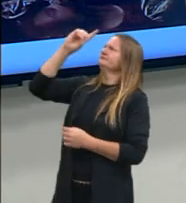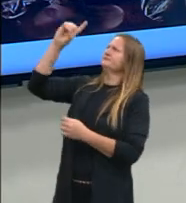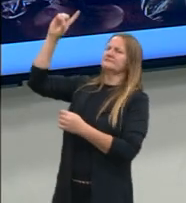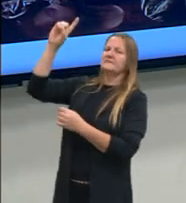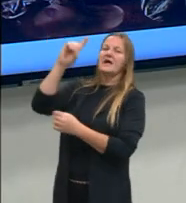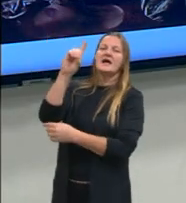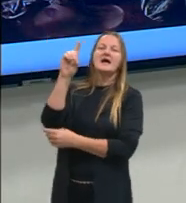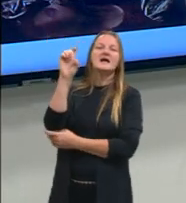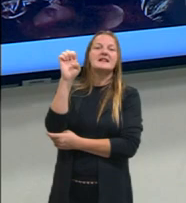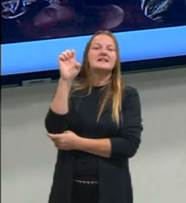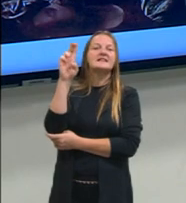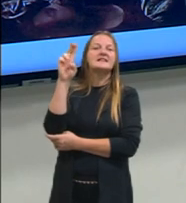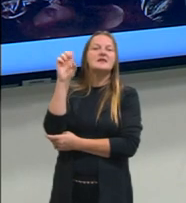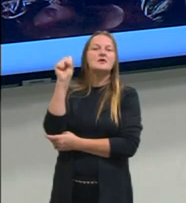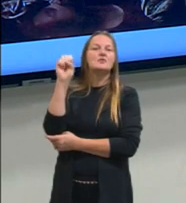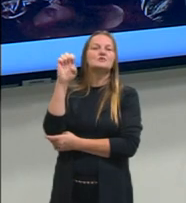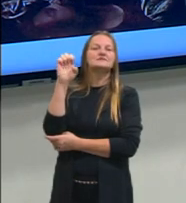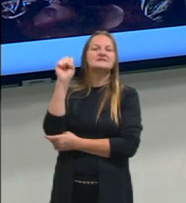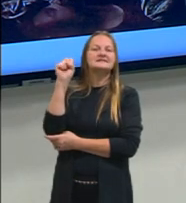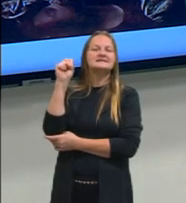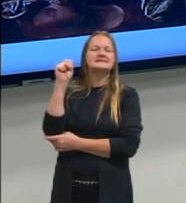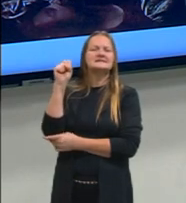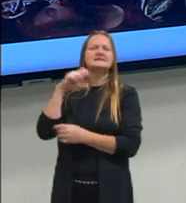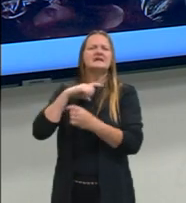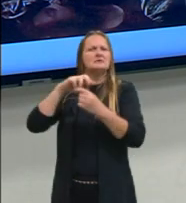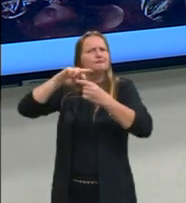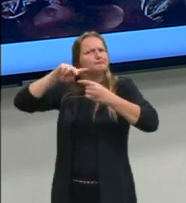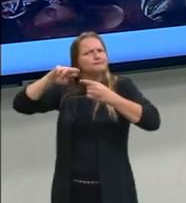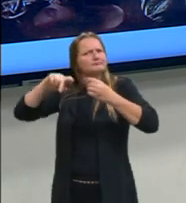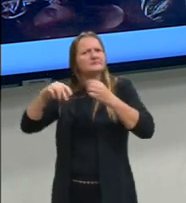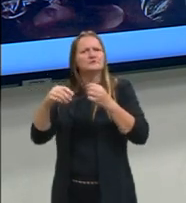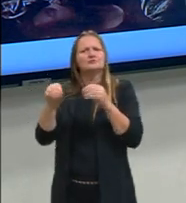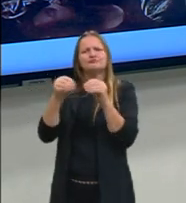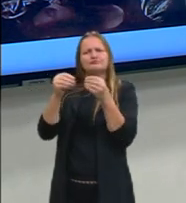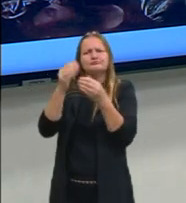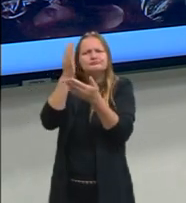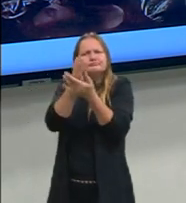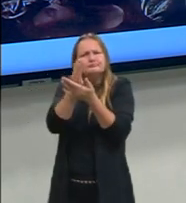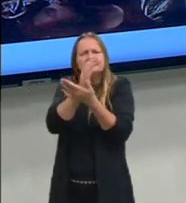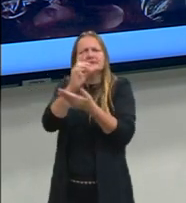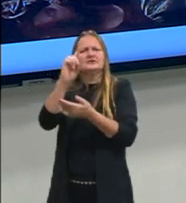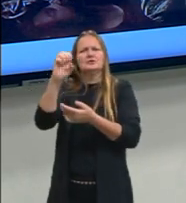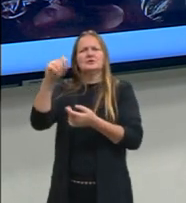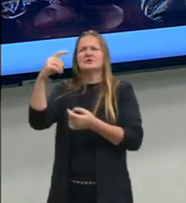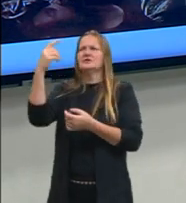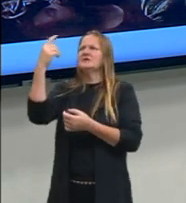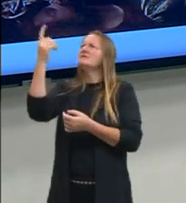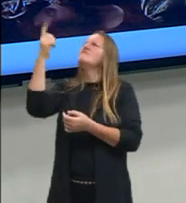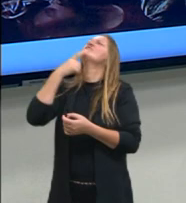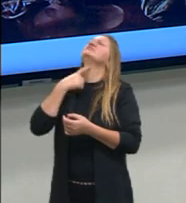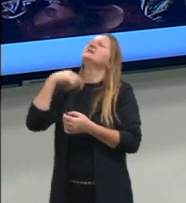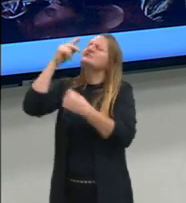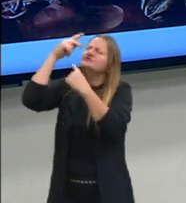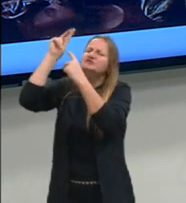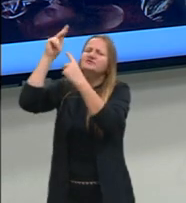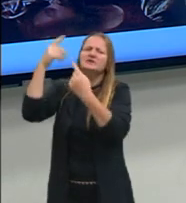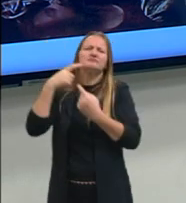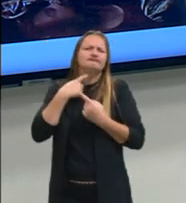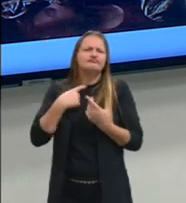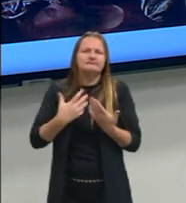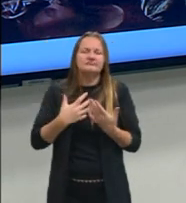EA e crescimento os gregos queriam uma série de semideuses de Deus para entender esses fenômenos da natureza